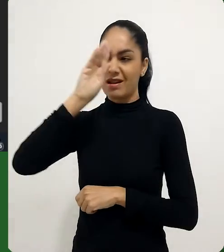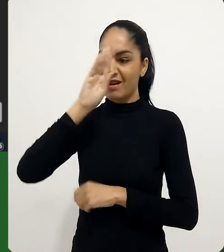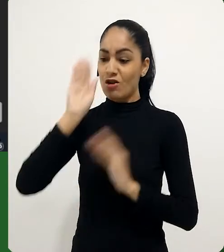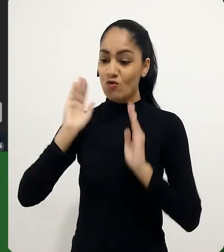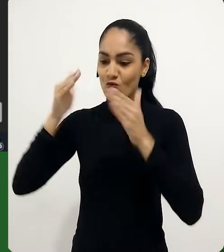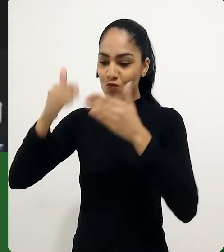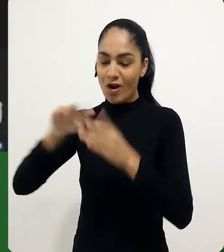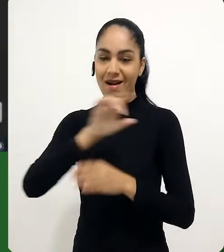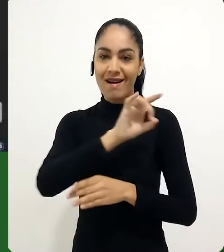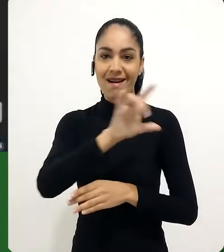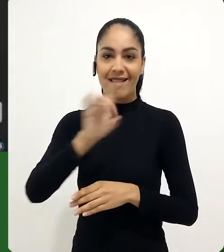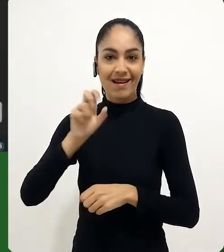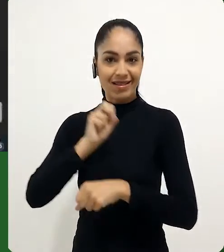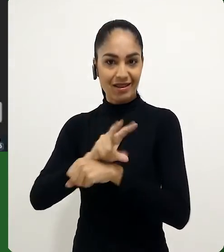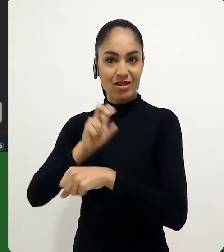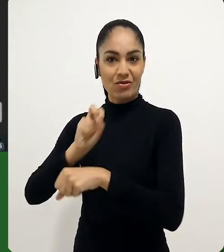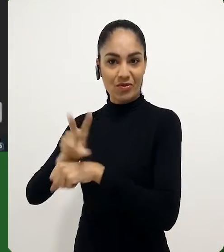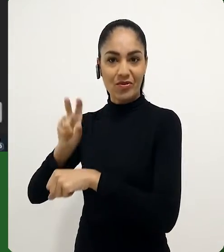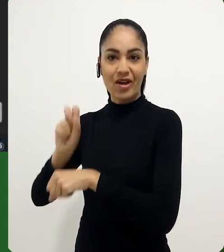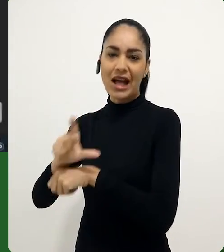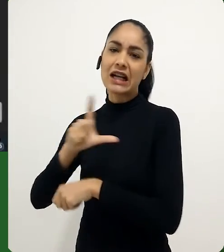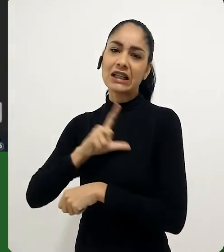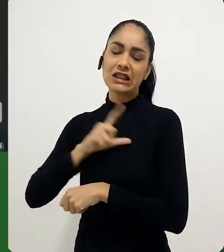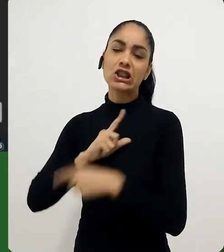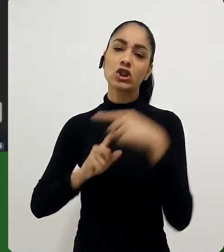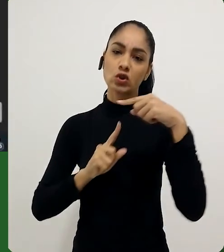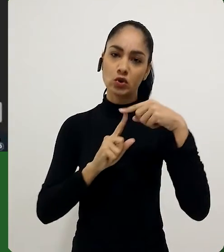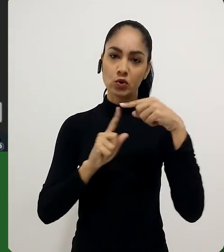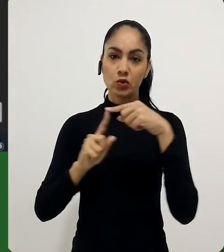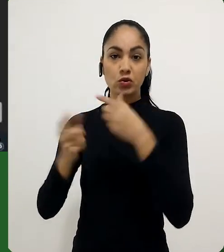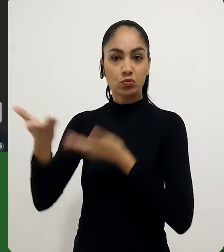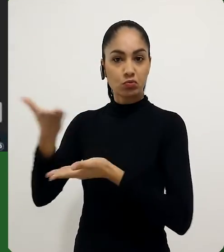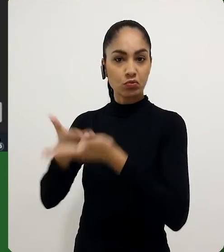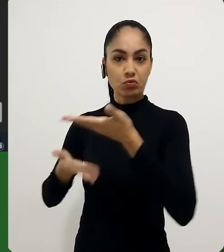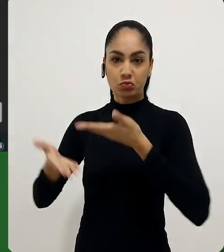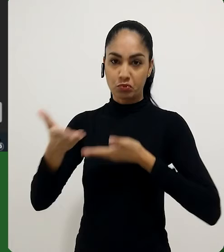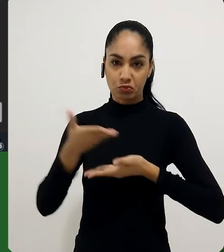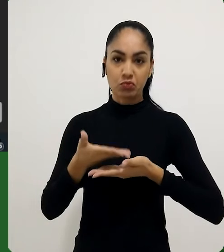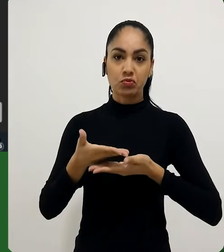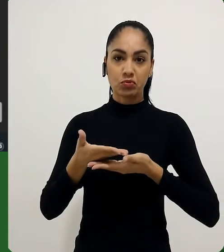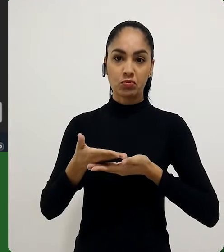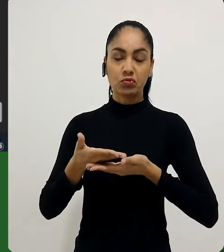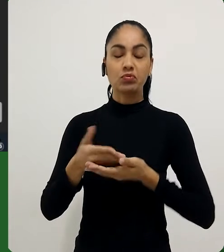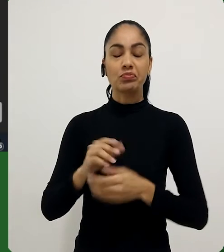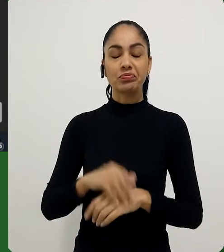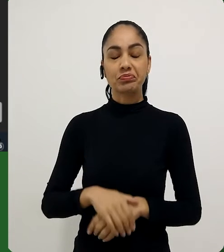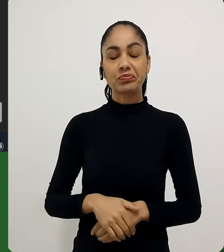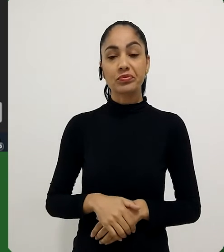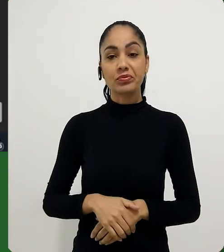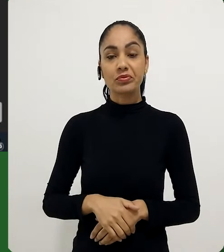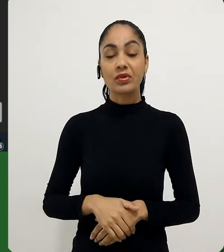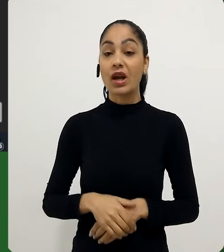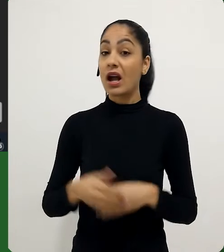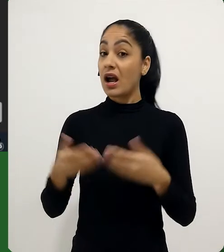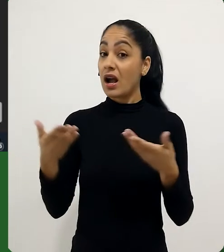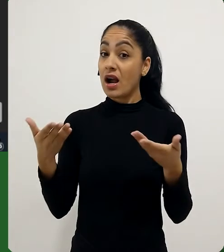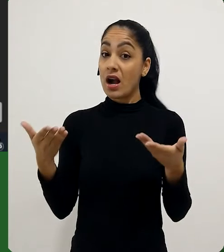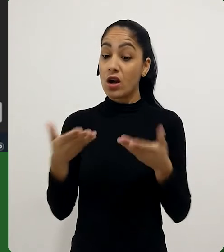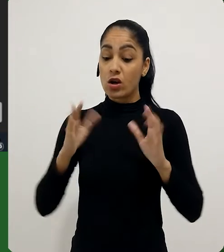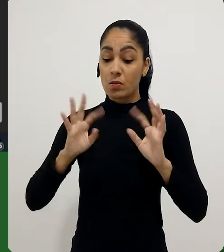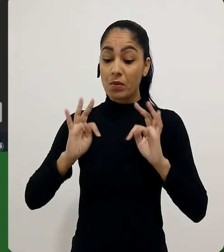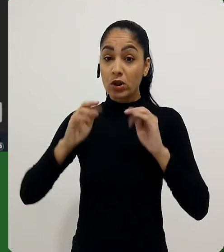tratamento que eram específicos, né, para cada cargo, né, cada cargo tinha o seu, né,